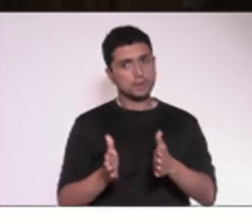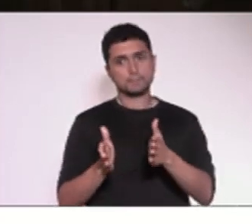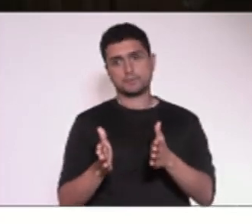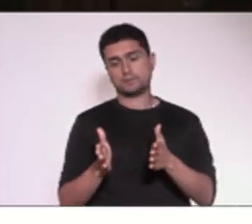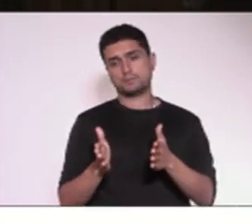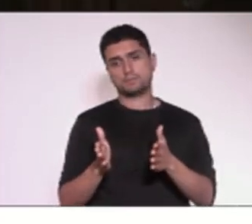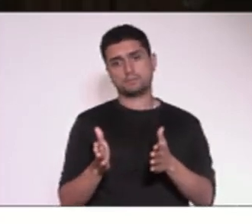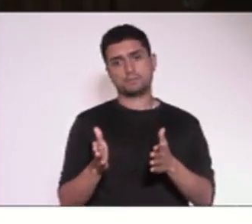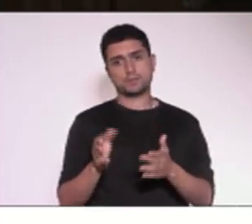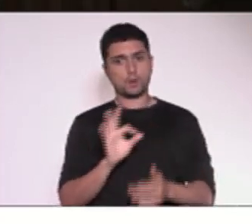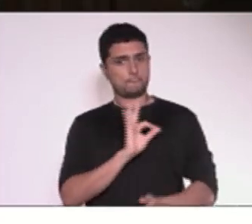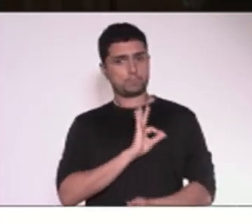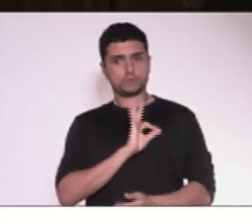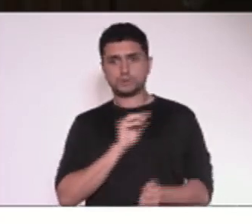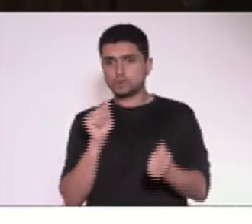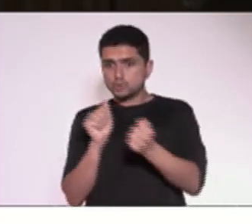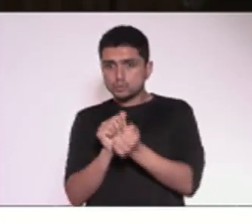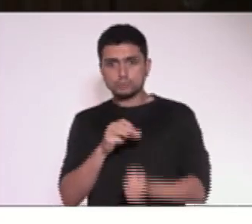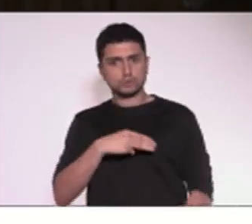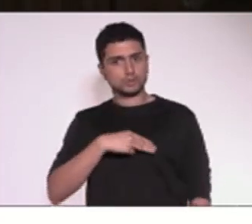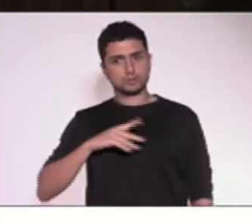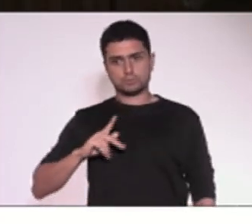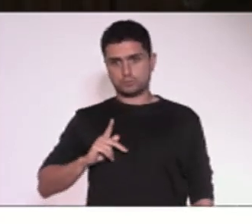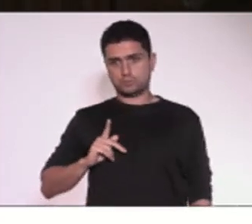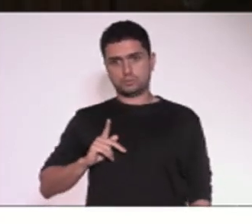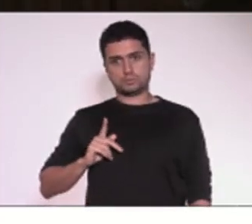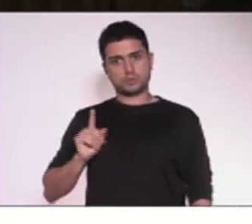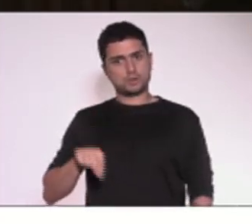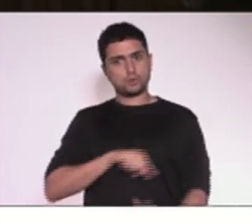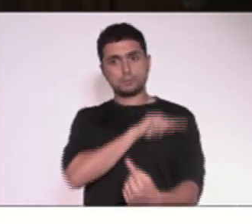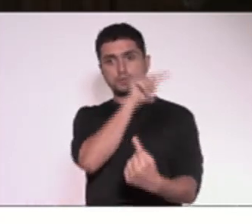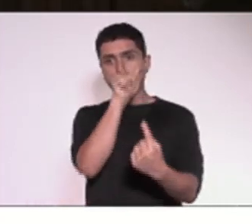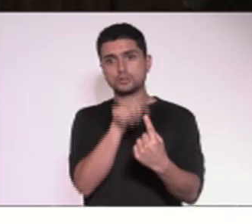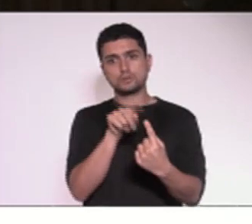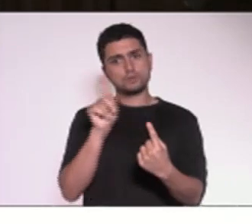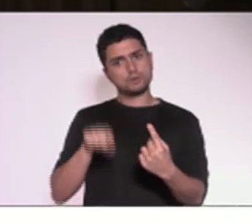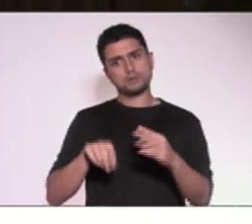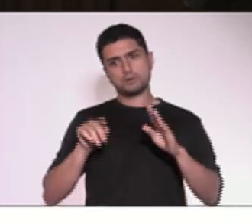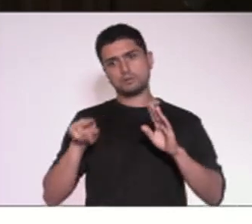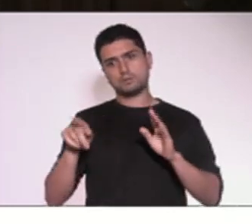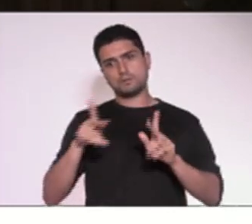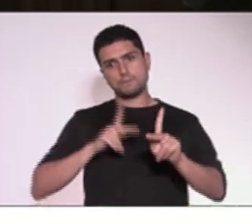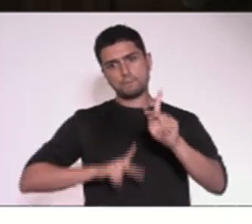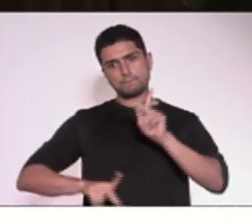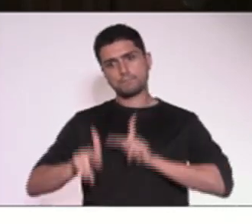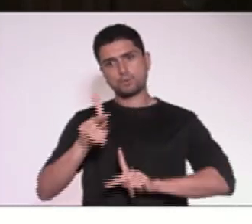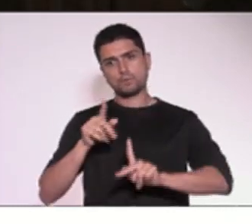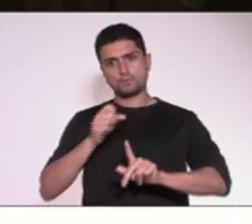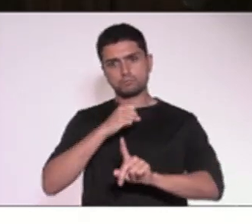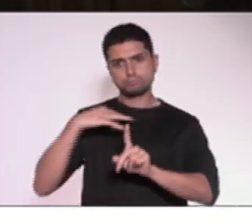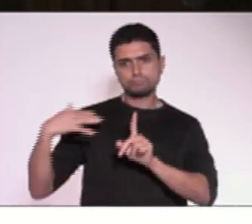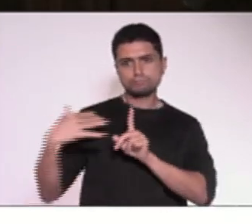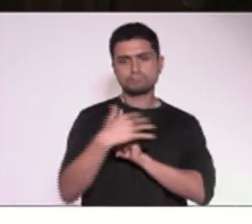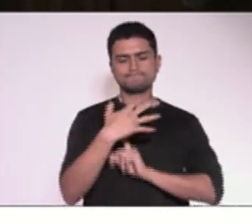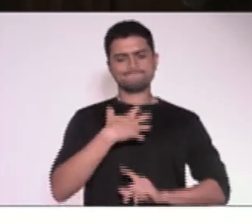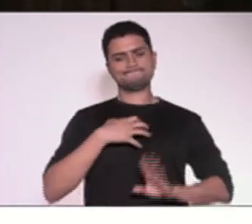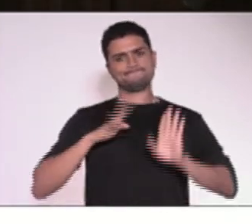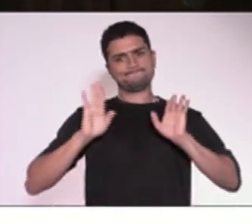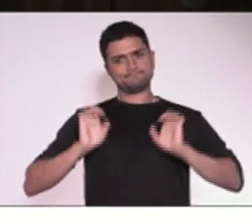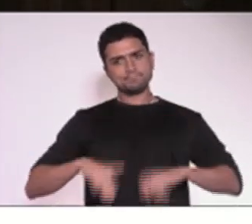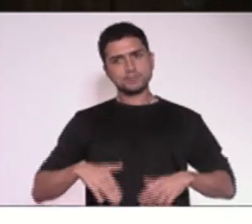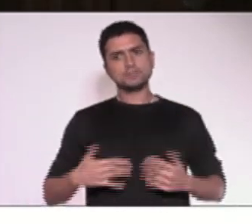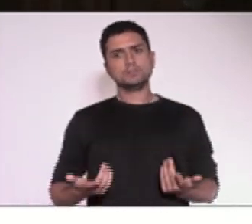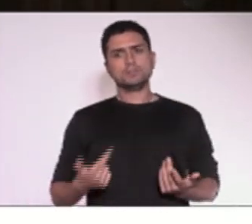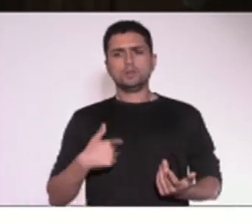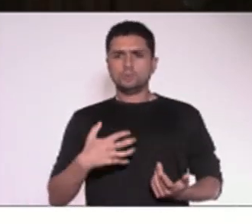Ministério Público. Ele tem um fim só, e o fim é o bem da sociedade. Então eu quero dizer que eu me